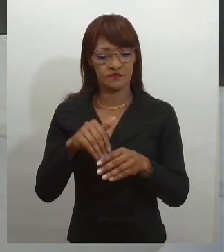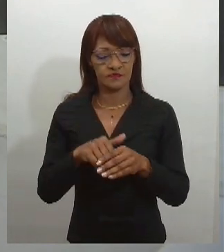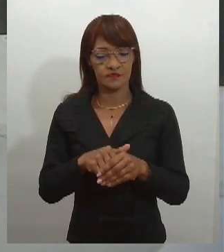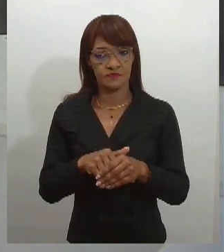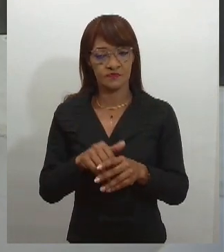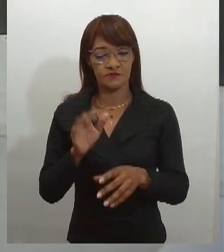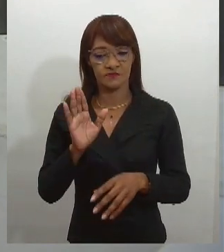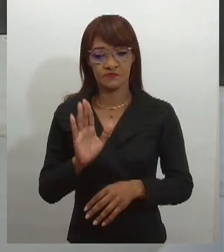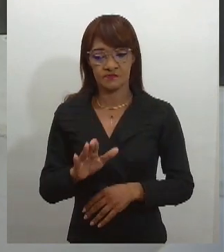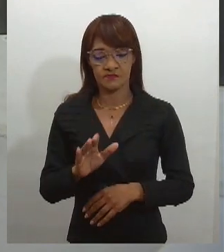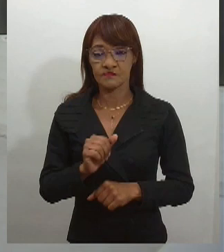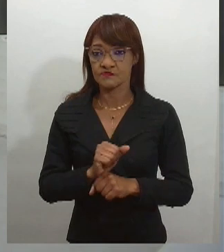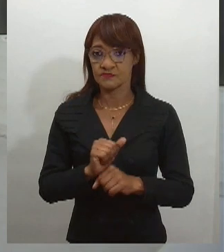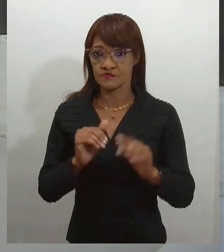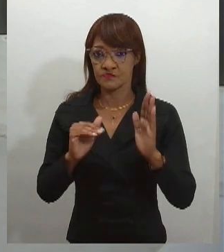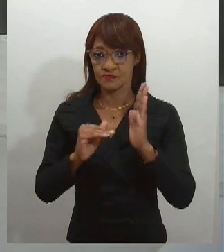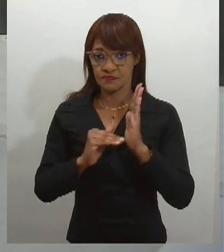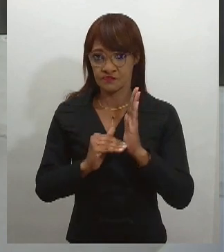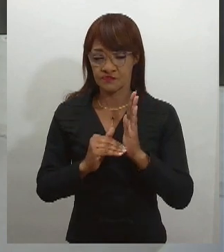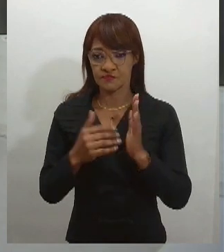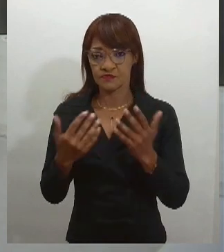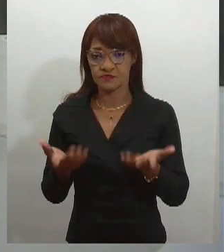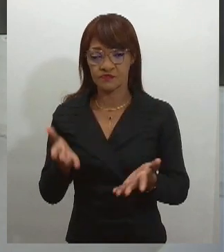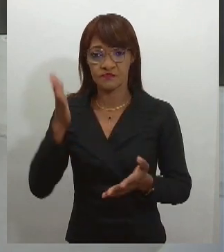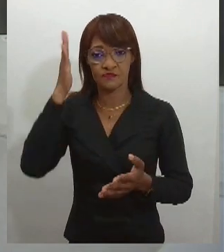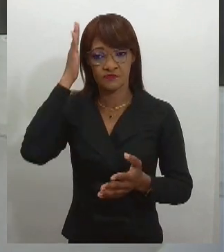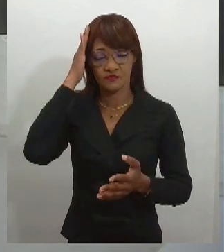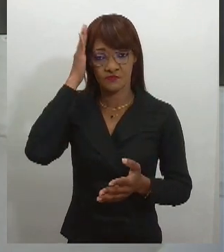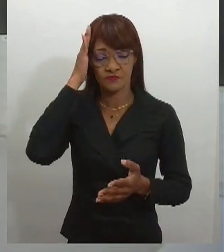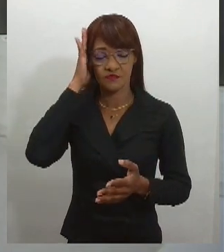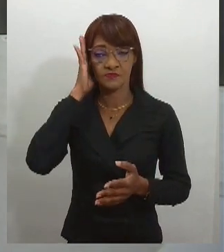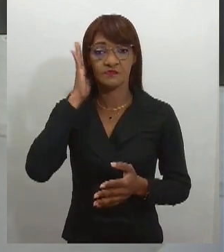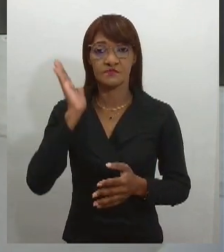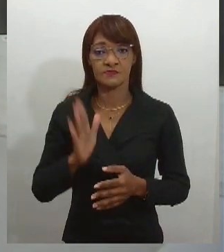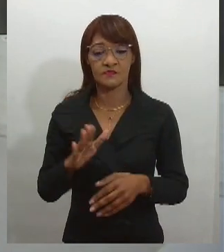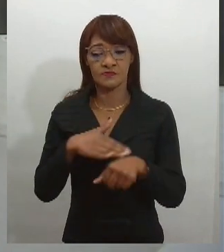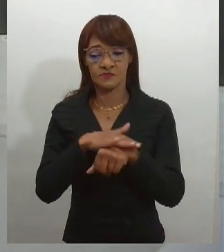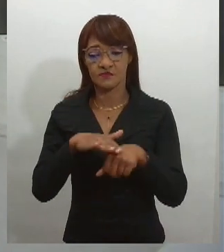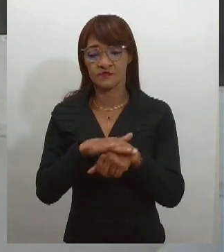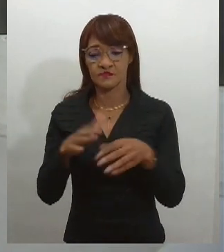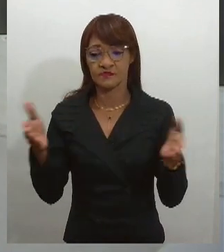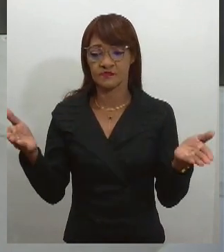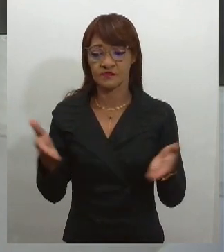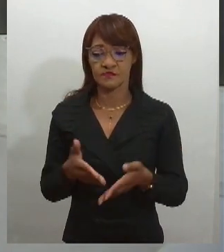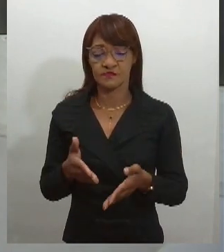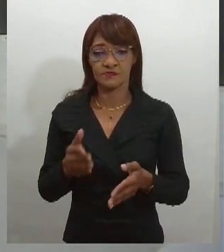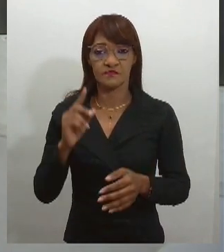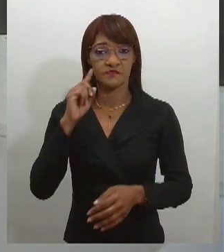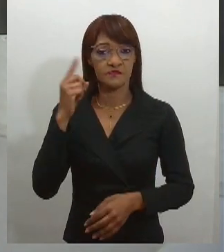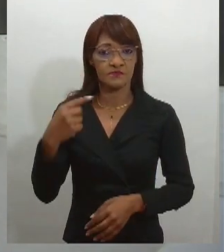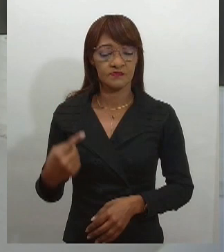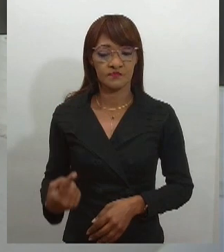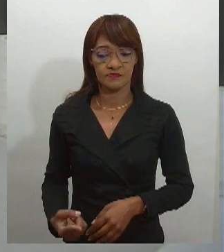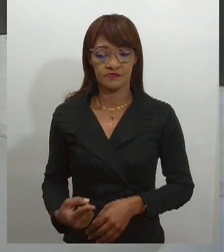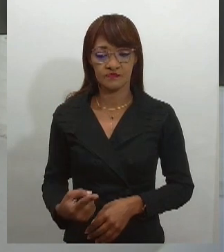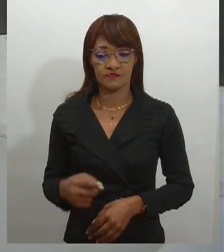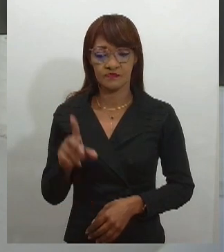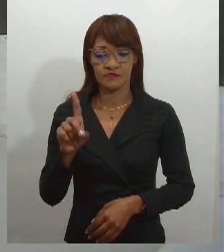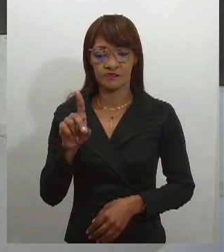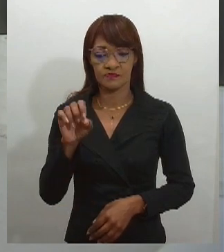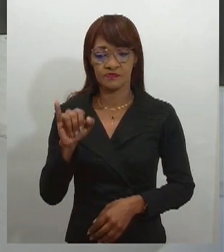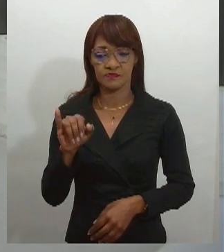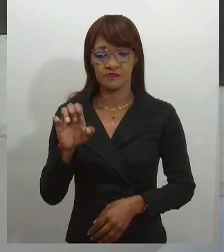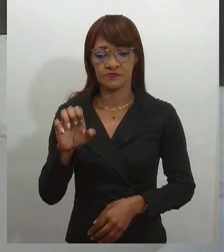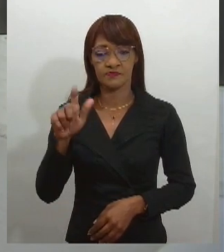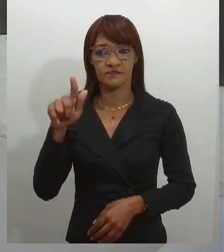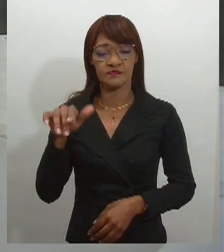Para entender os efeitos das medidas propostas aí, eu converso agora com o advogado Diego Souza, que é vice-presidente da Comissão